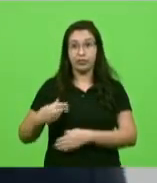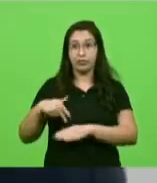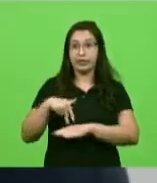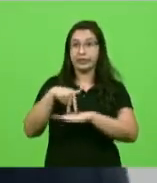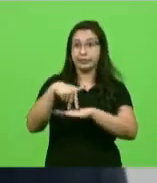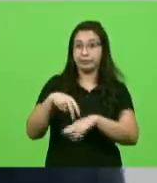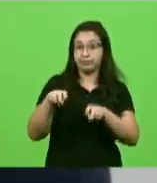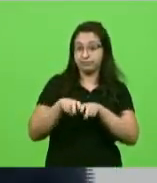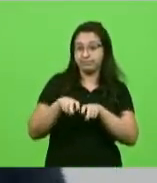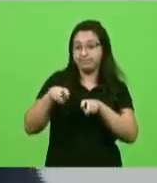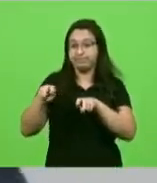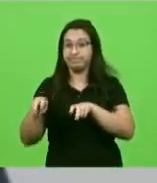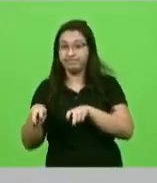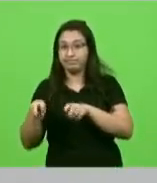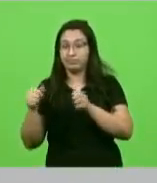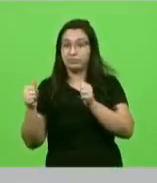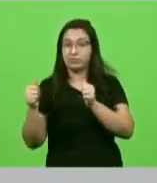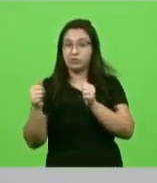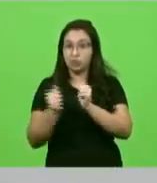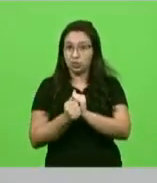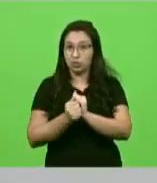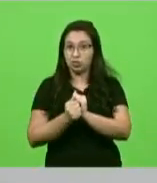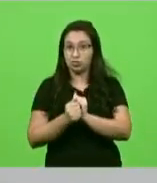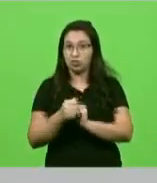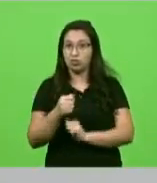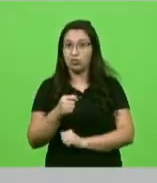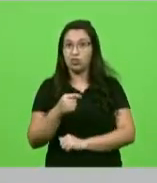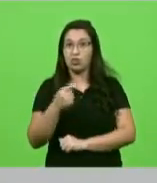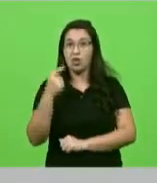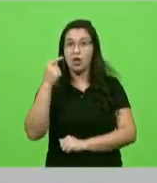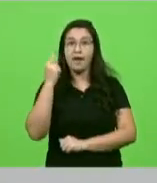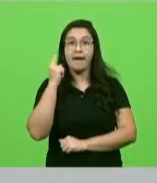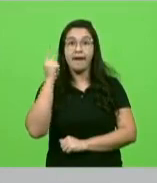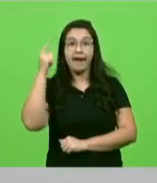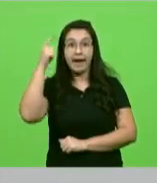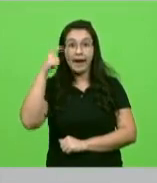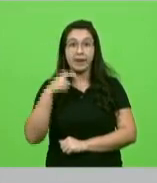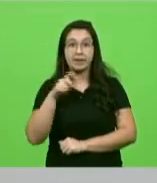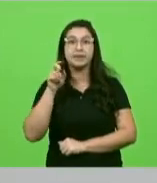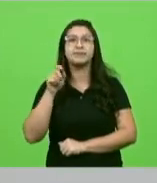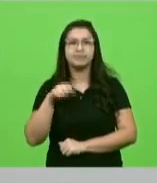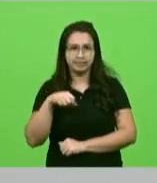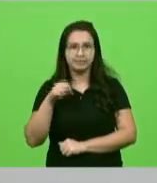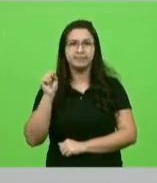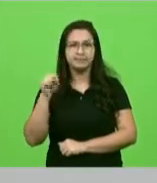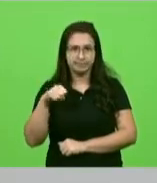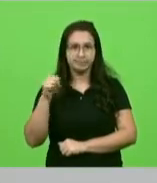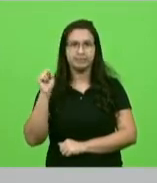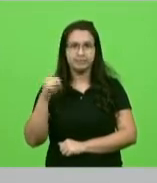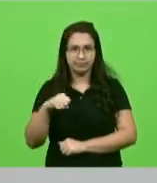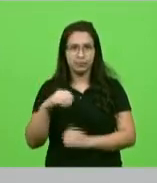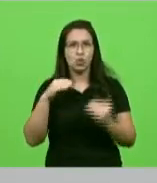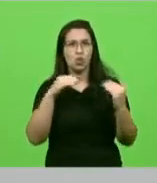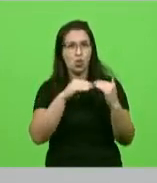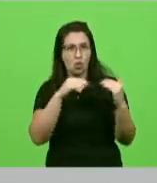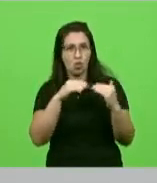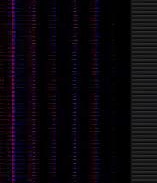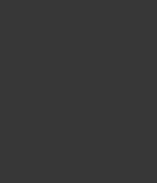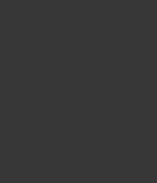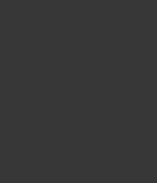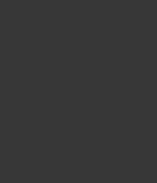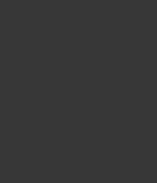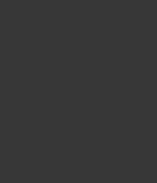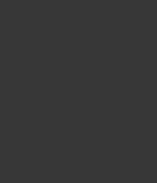seu lado, balança a cabeça em sinal de concordância com o que estava